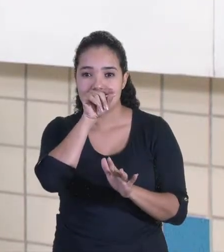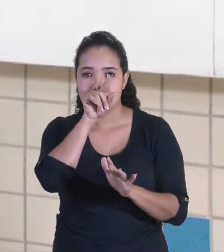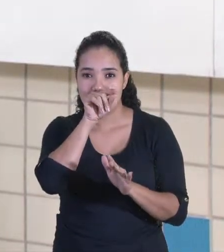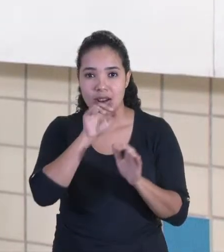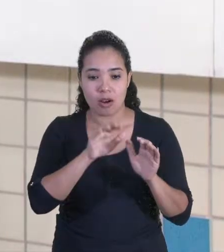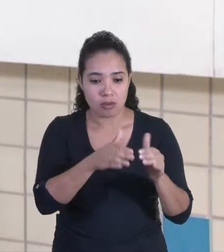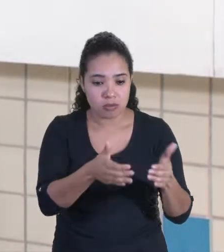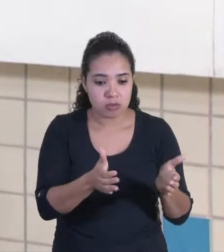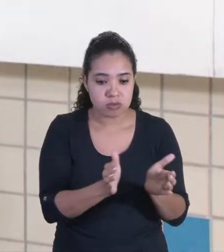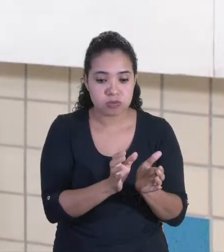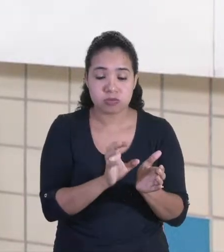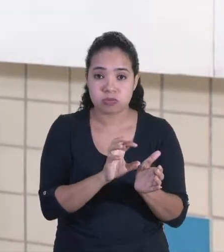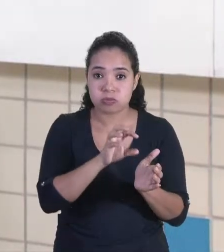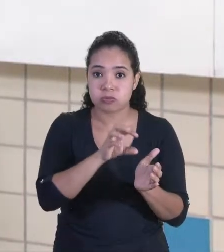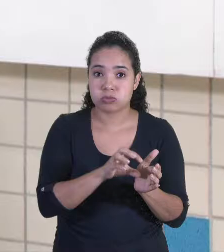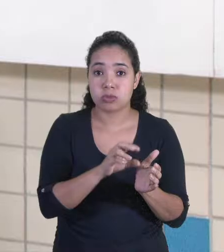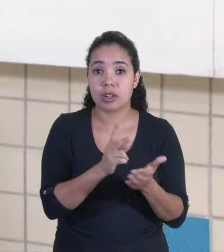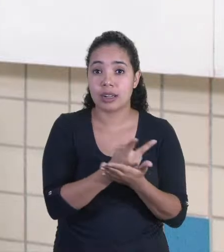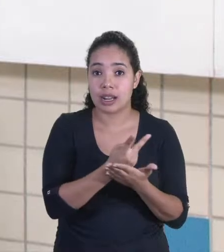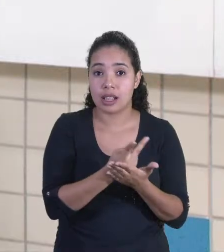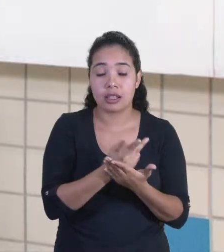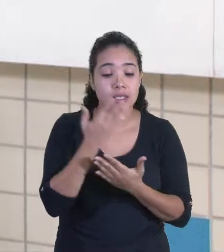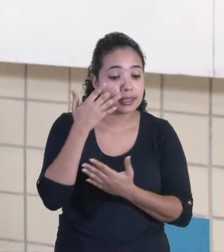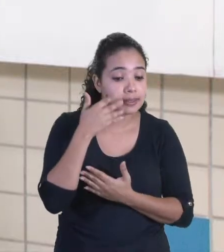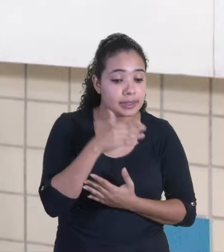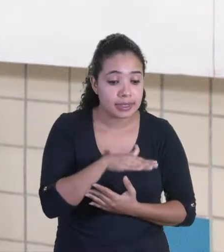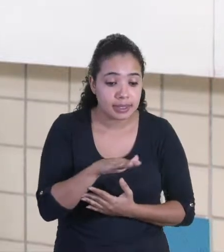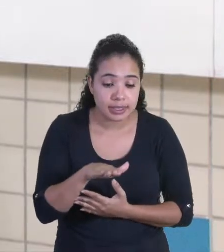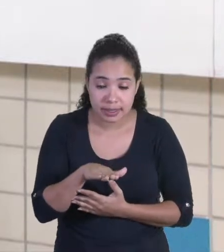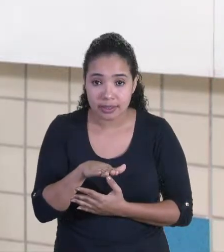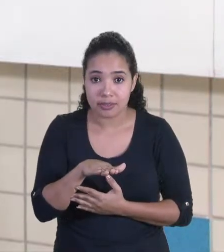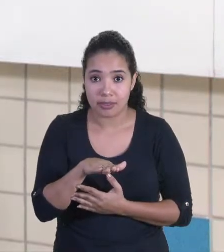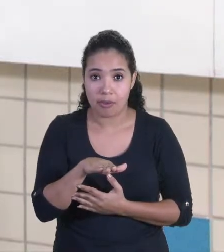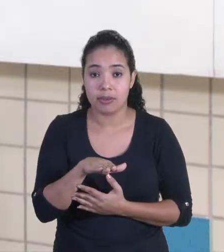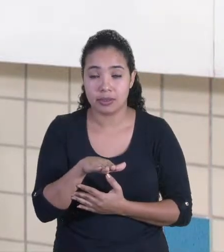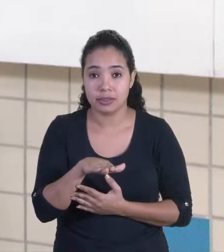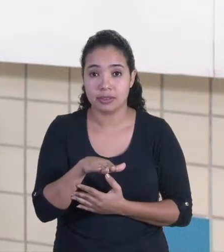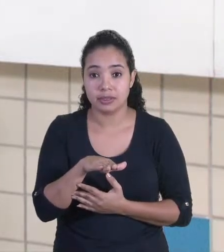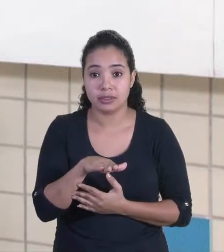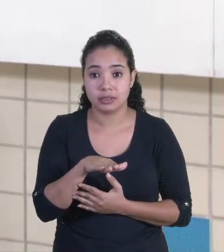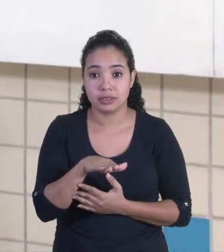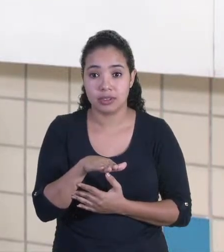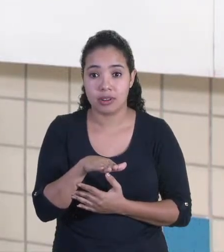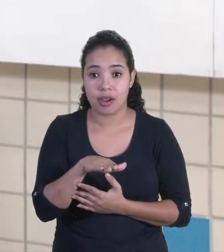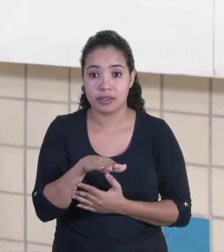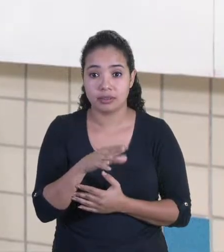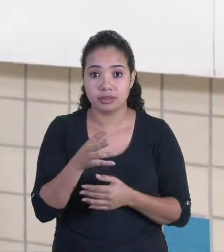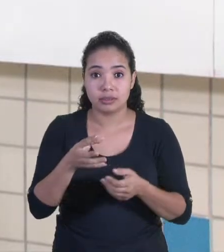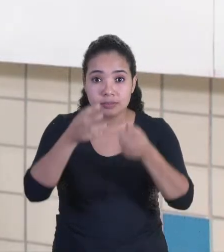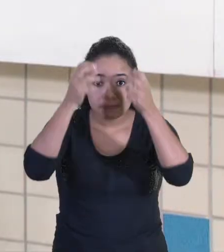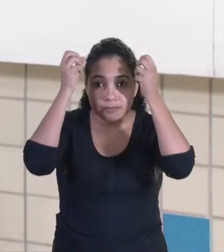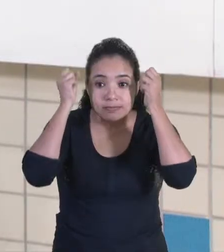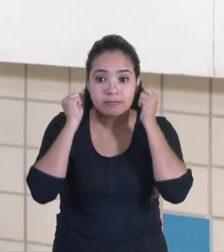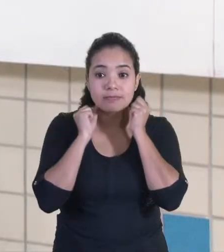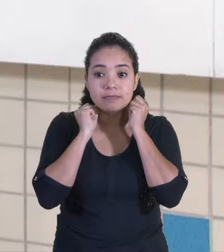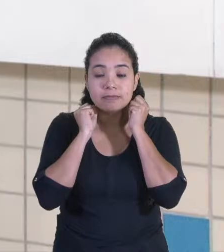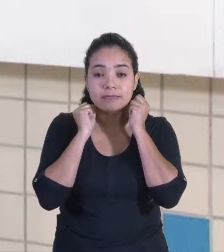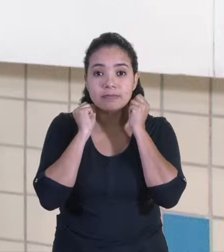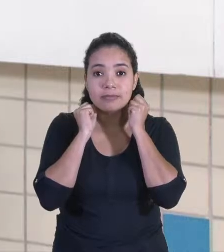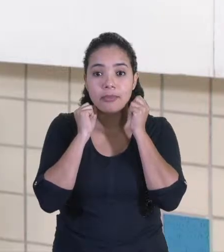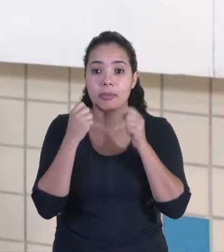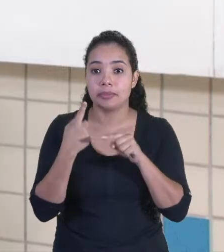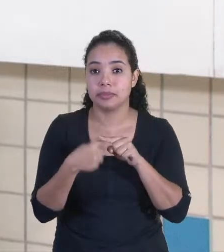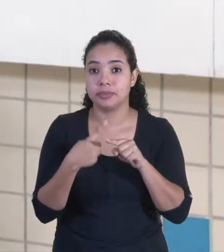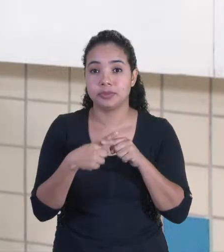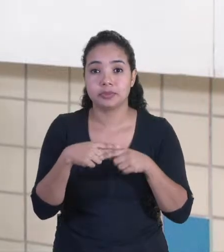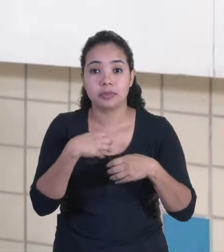ninho errado. Quando ele era criança, essa ave era criança, ele colocava um saco na cabeça. Sim, porque